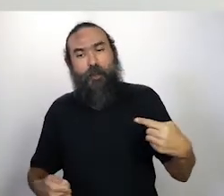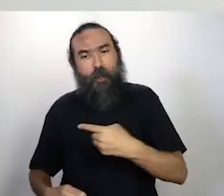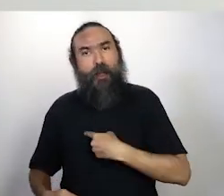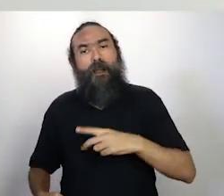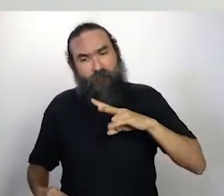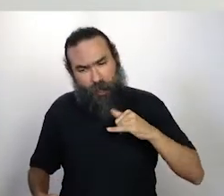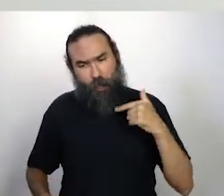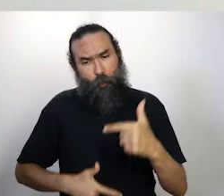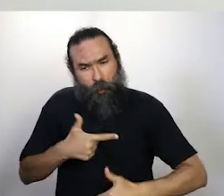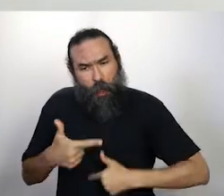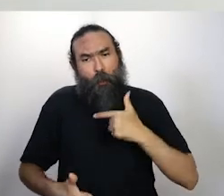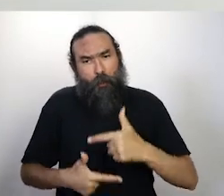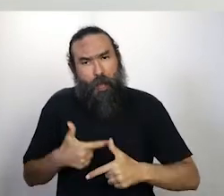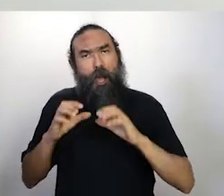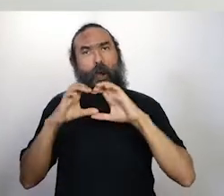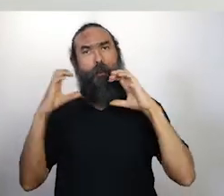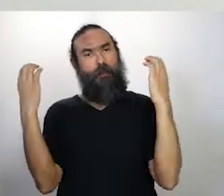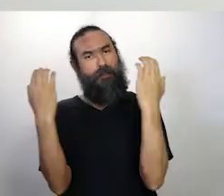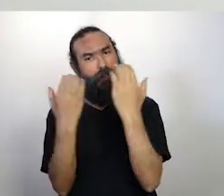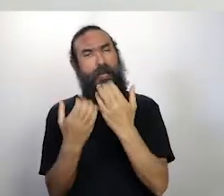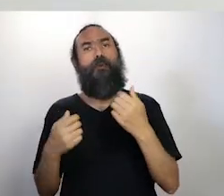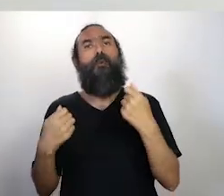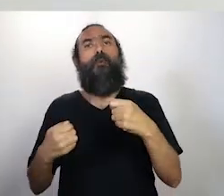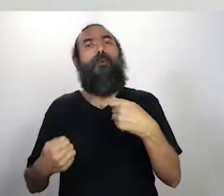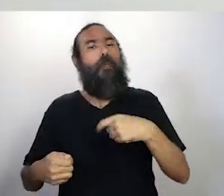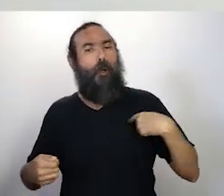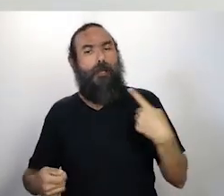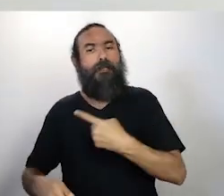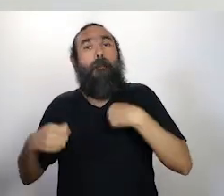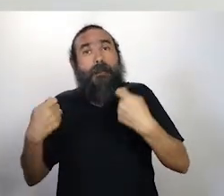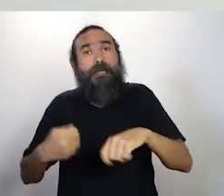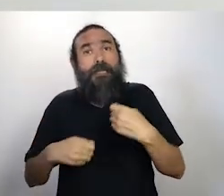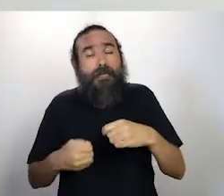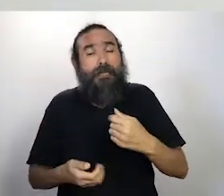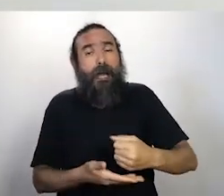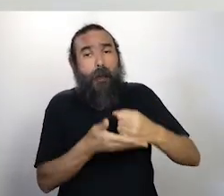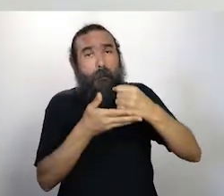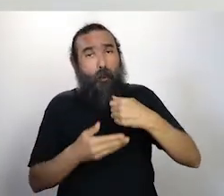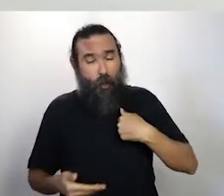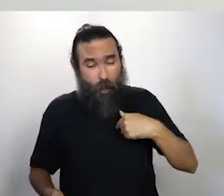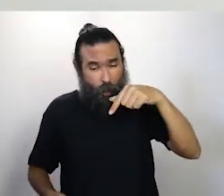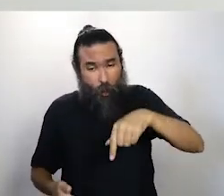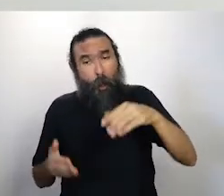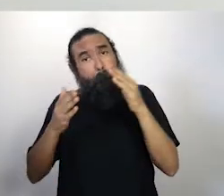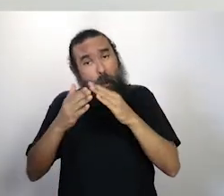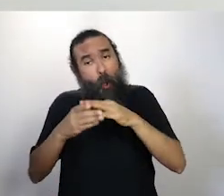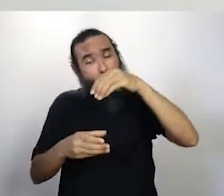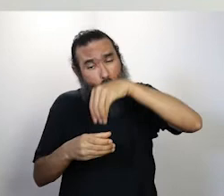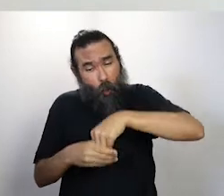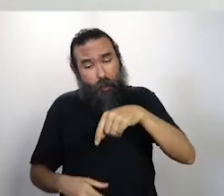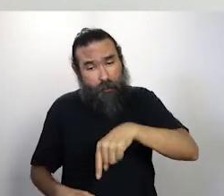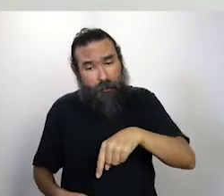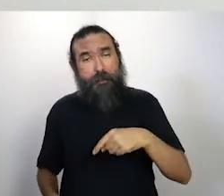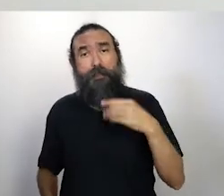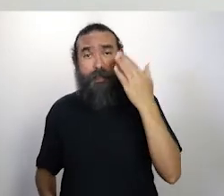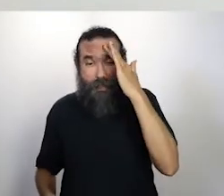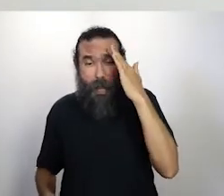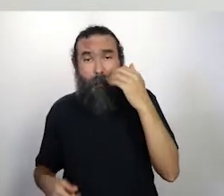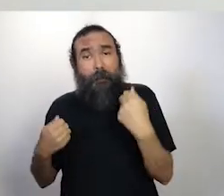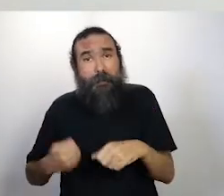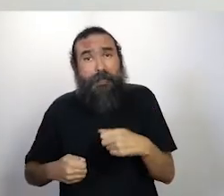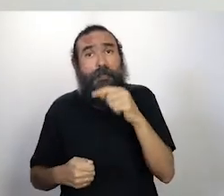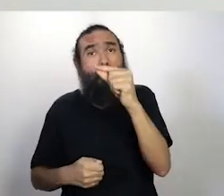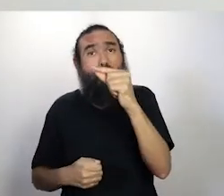enquanto comunidade, porque é algo que a gente precisa. Eu moro aqui na comunidade, vivencio isso, essa necessidade de ter